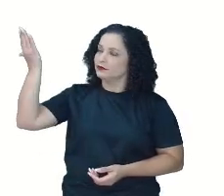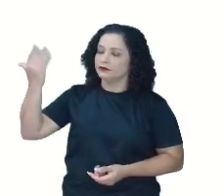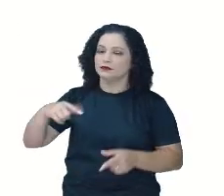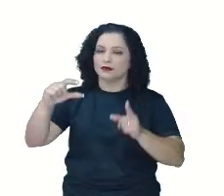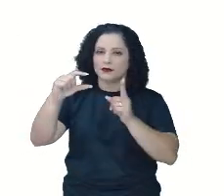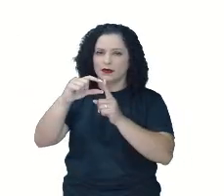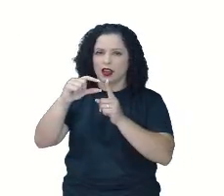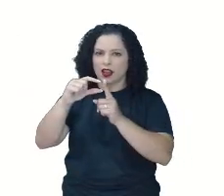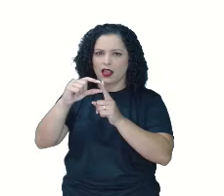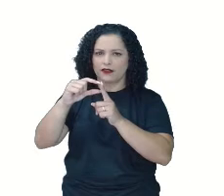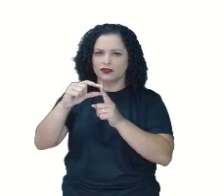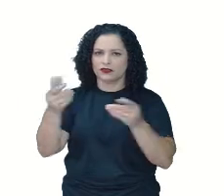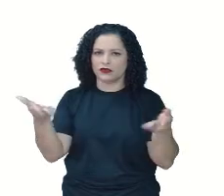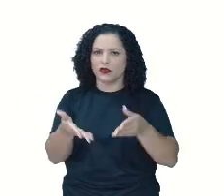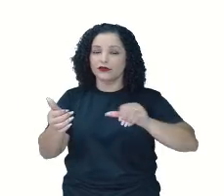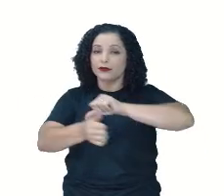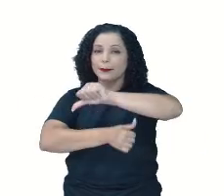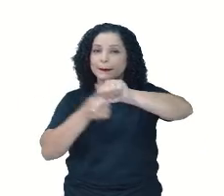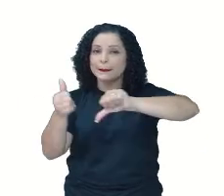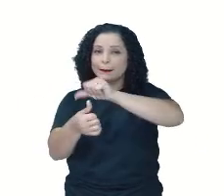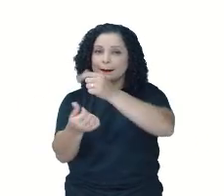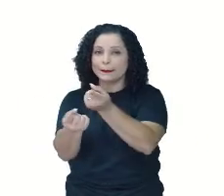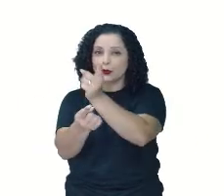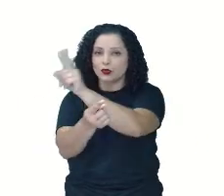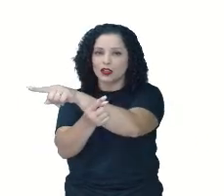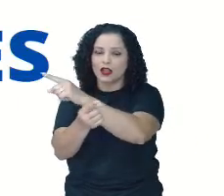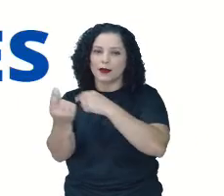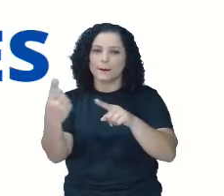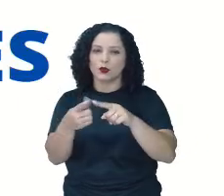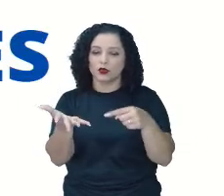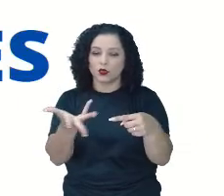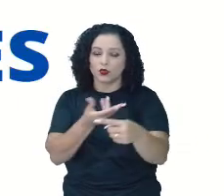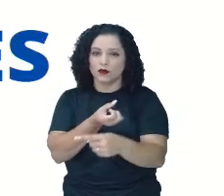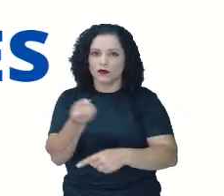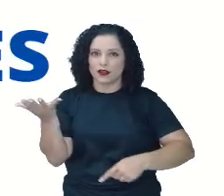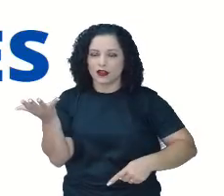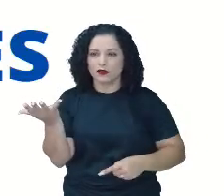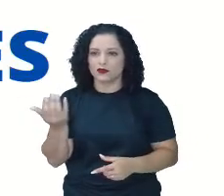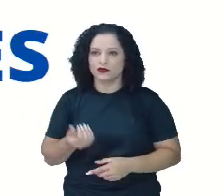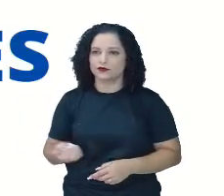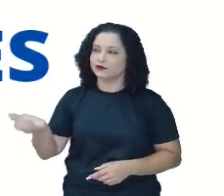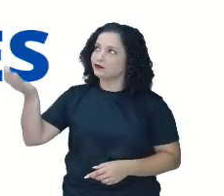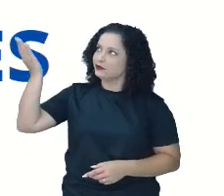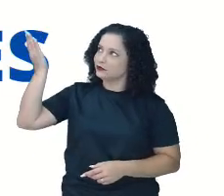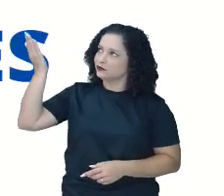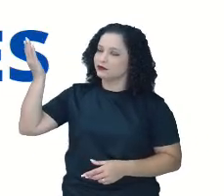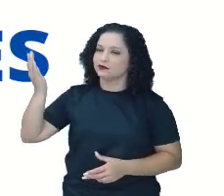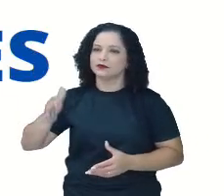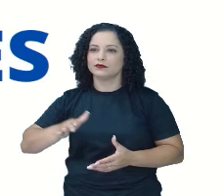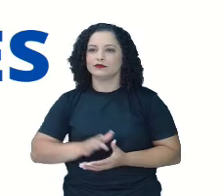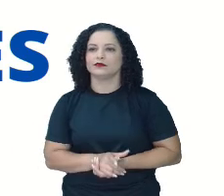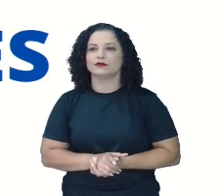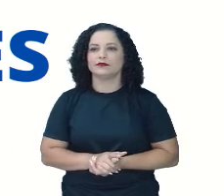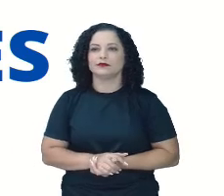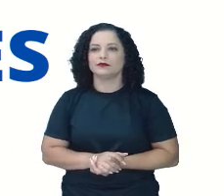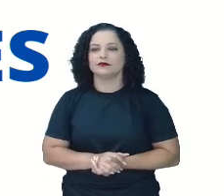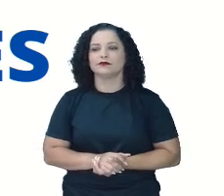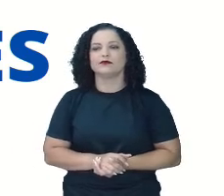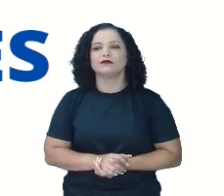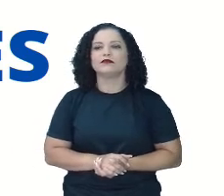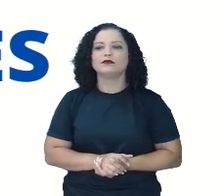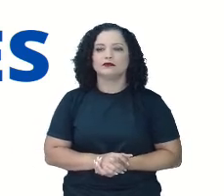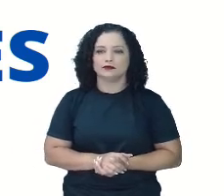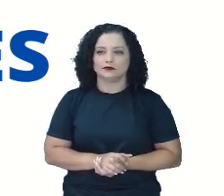agora, eles vão sofrer uma mutação quando vão para o plural. Olha lá, folhas, diz aí, professor. Leaves, Olha